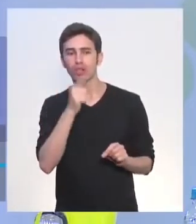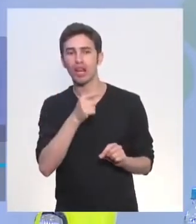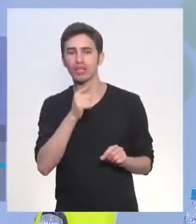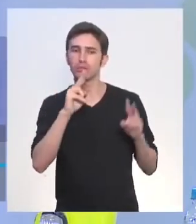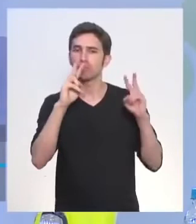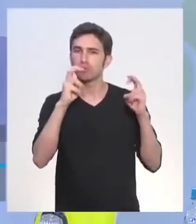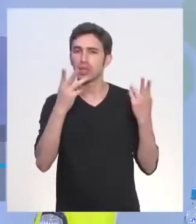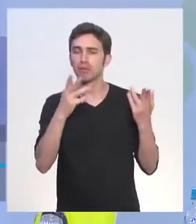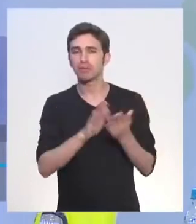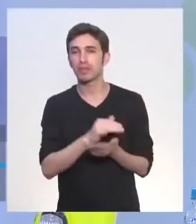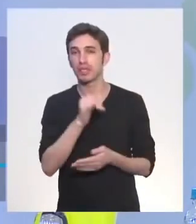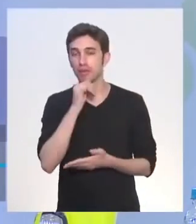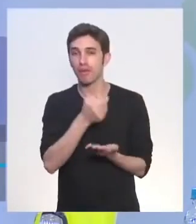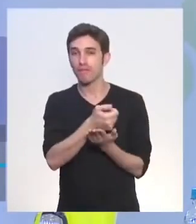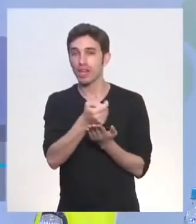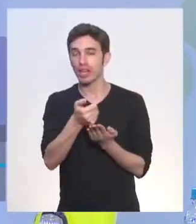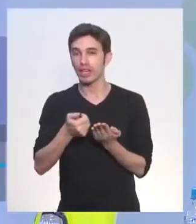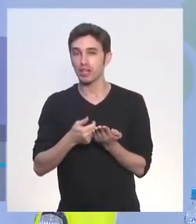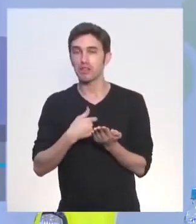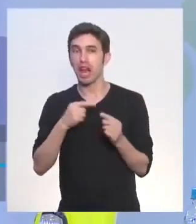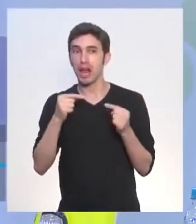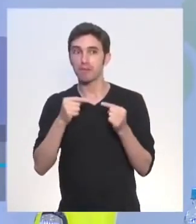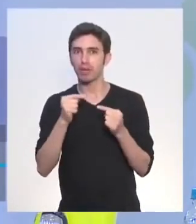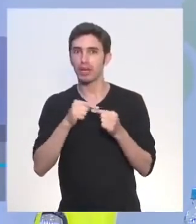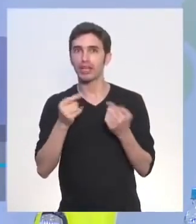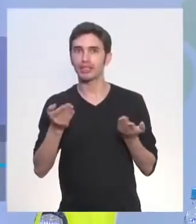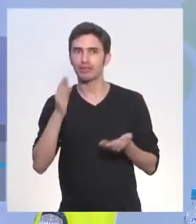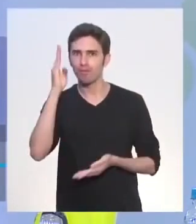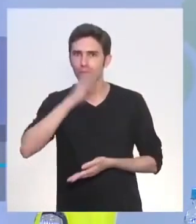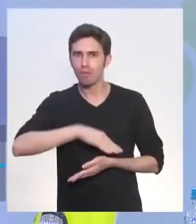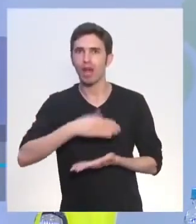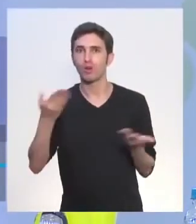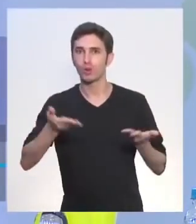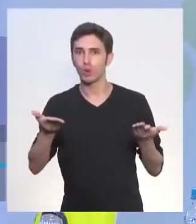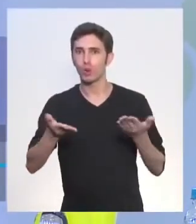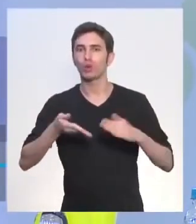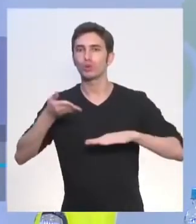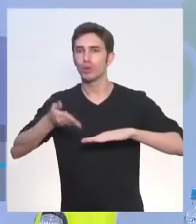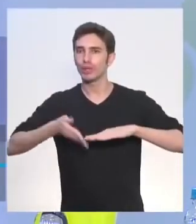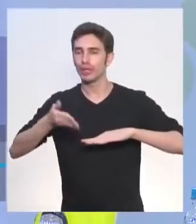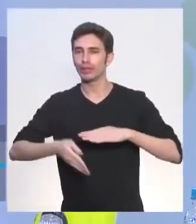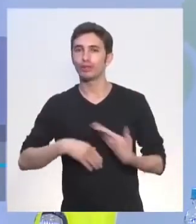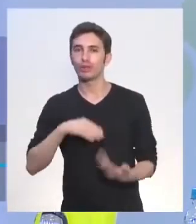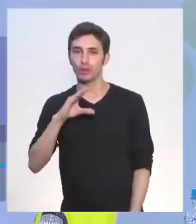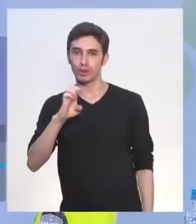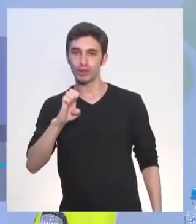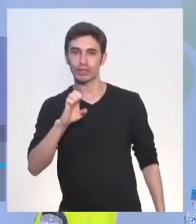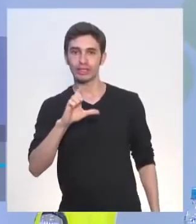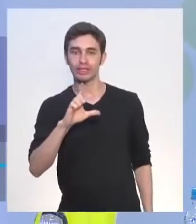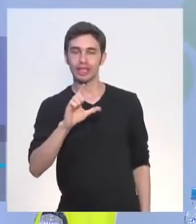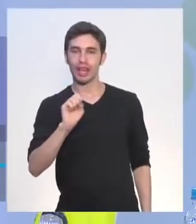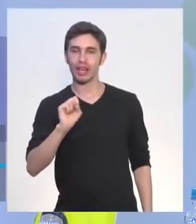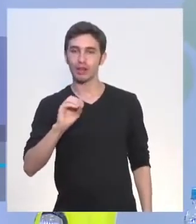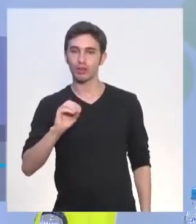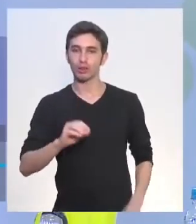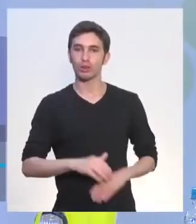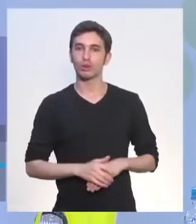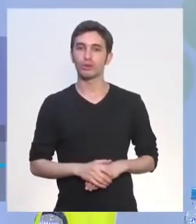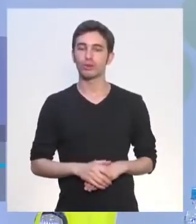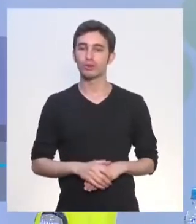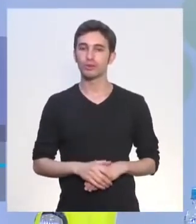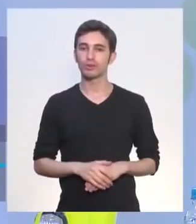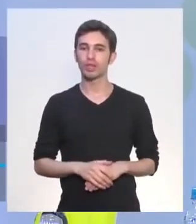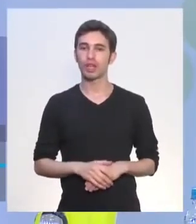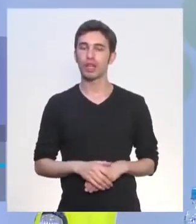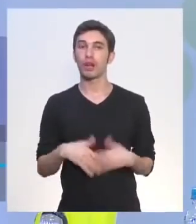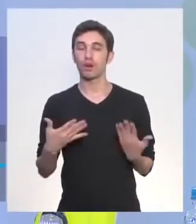opinião. Fake news é um dos males atuais. Isso, o legal. Celso, sobre a 1. É quando alguém